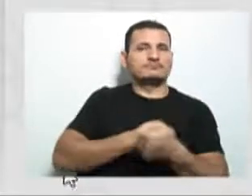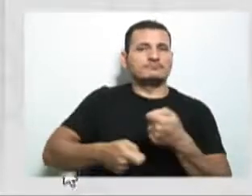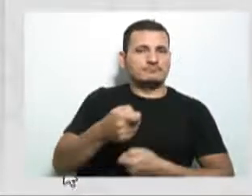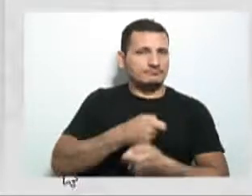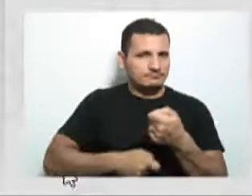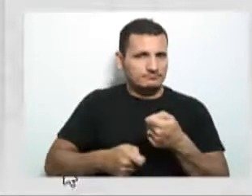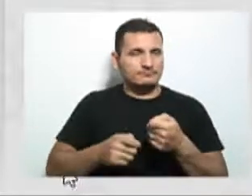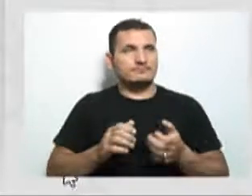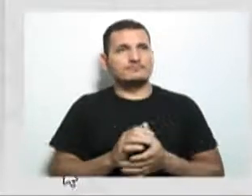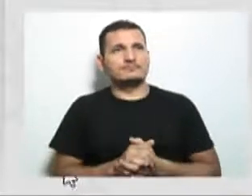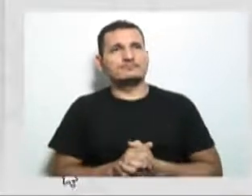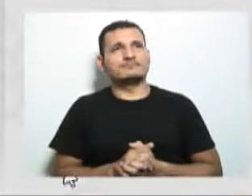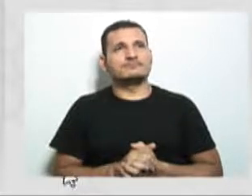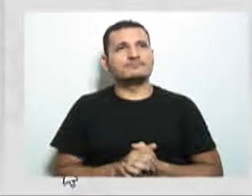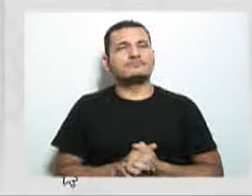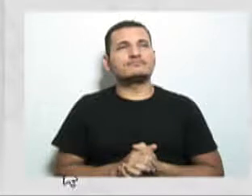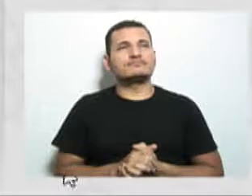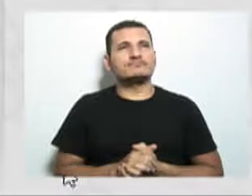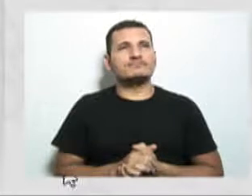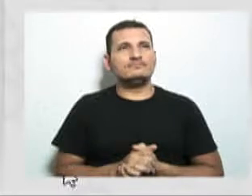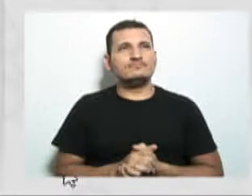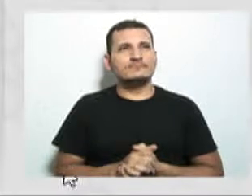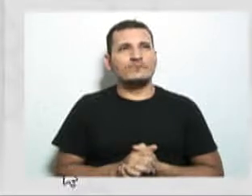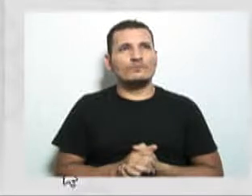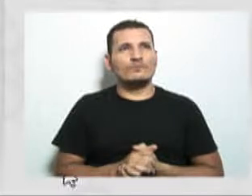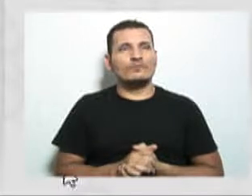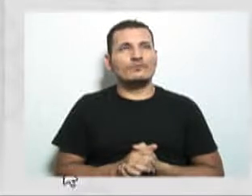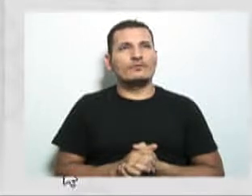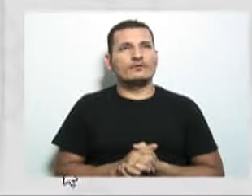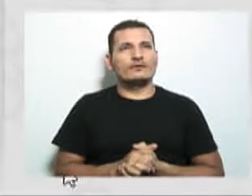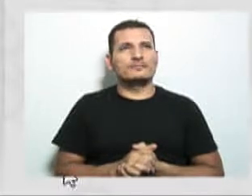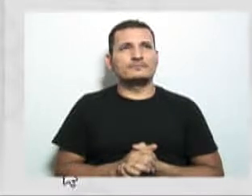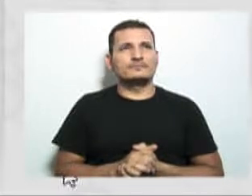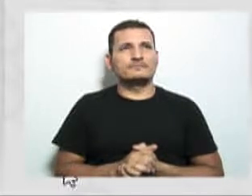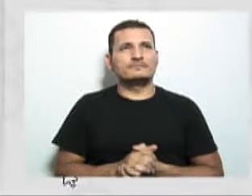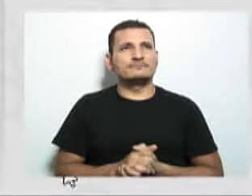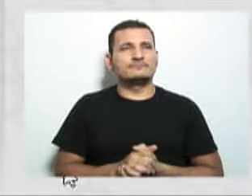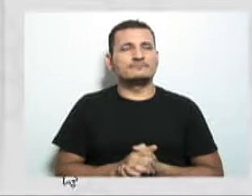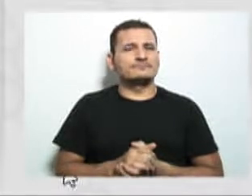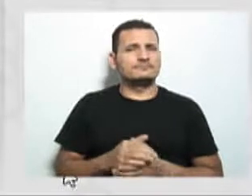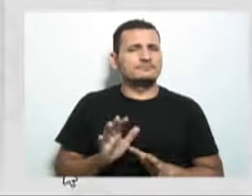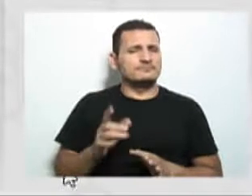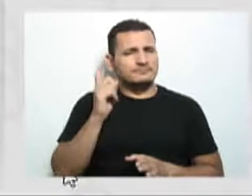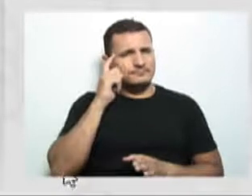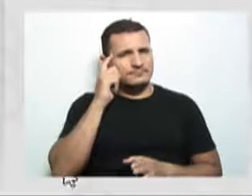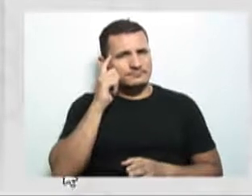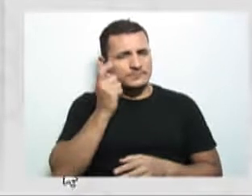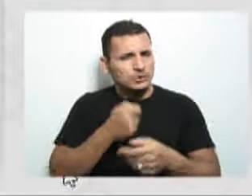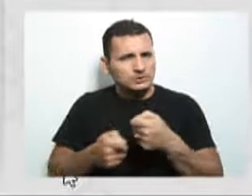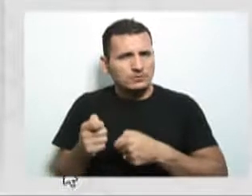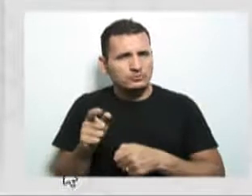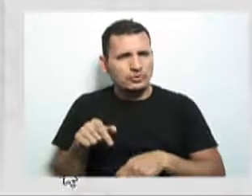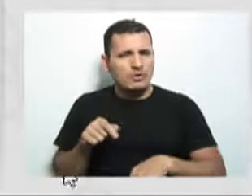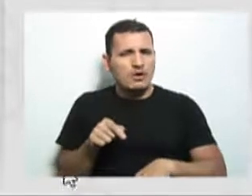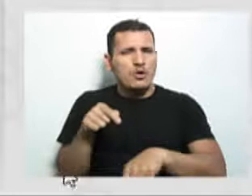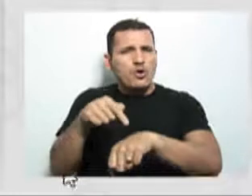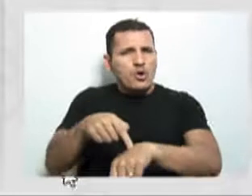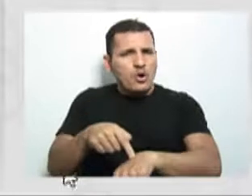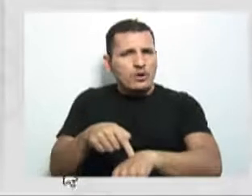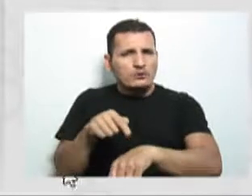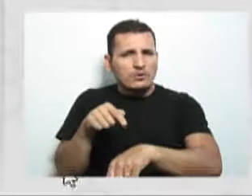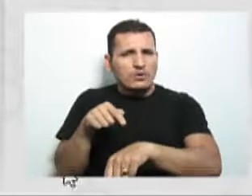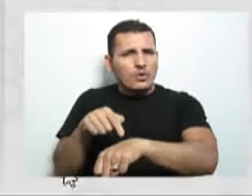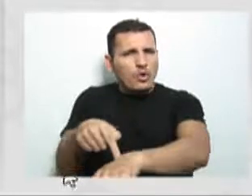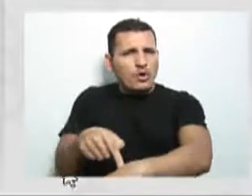hora, lembra? Para a hora, o negócio da negociação é na hora, é só na hora, é só na hora. Não, não é só na hora não. Entretanto, precisamos entender que